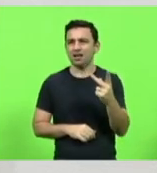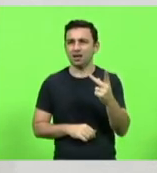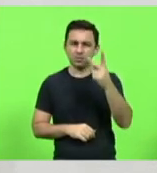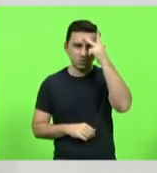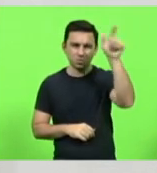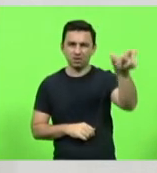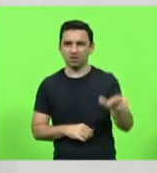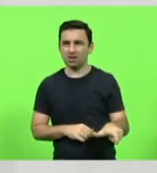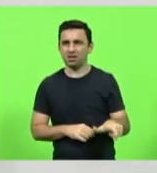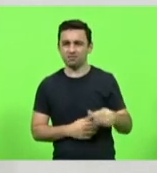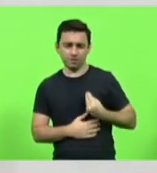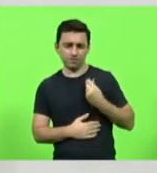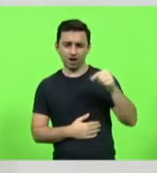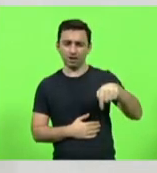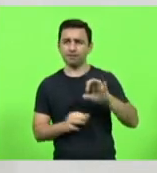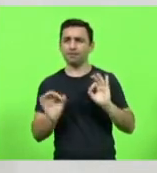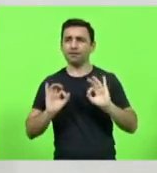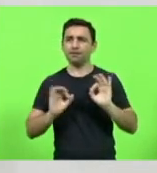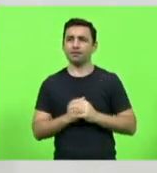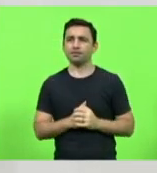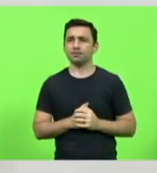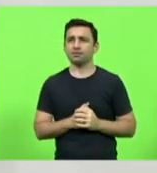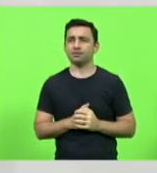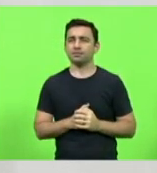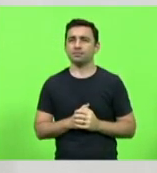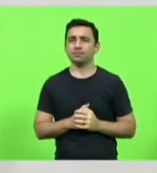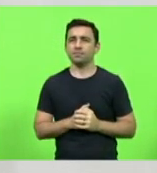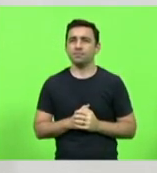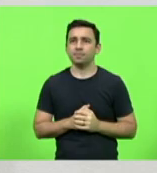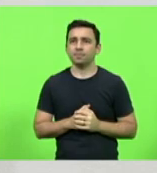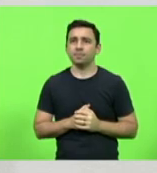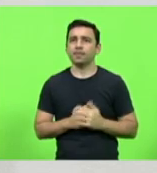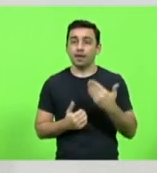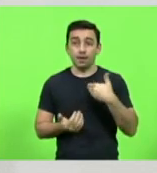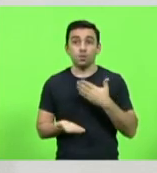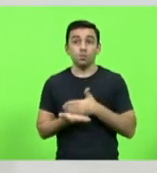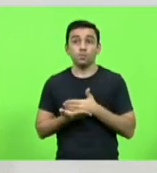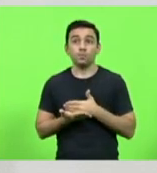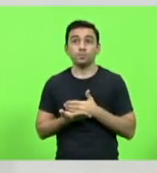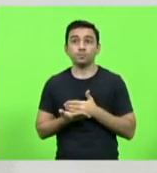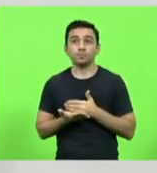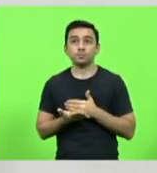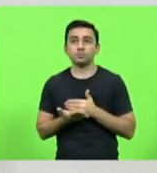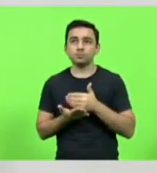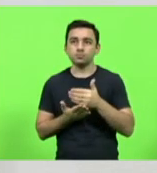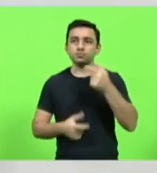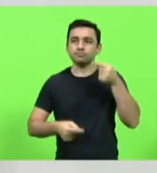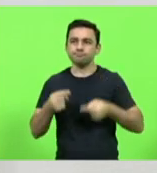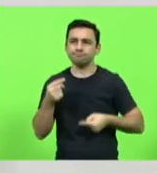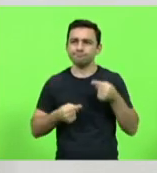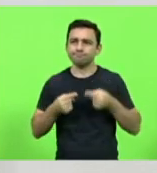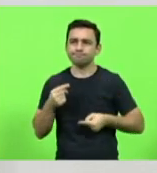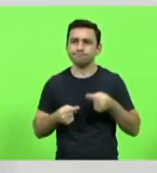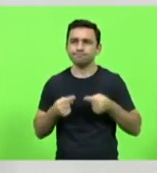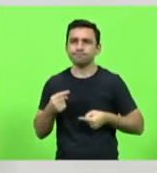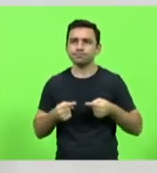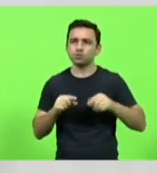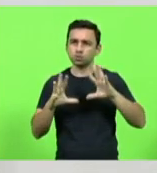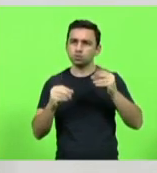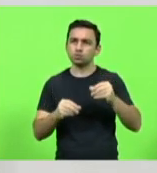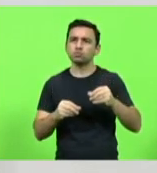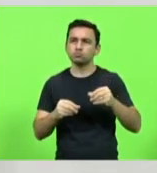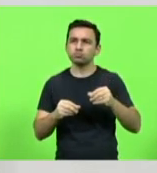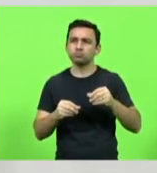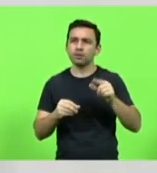está. Eu estava agora iniciando um debate com as lactantes